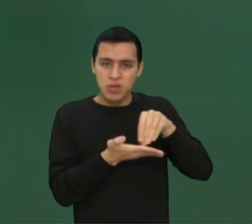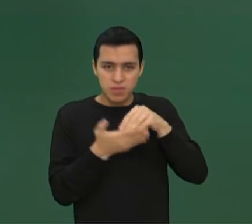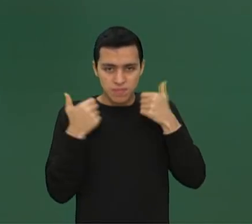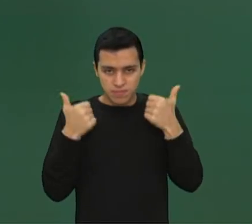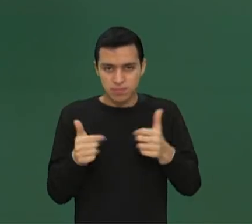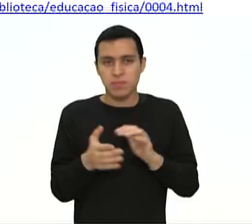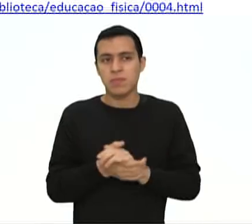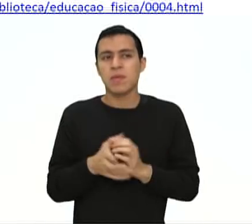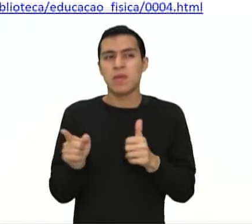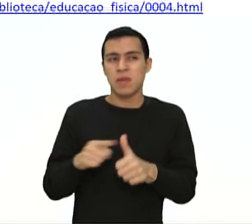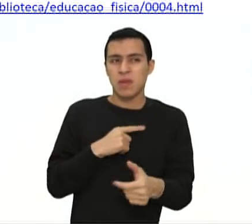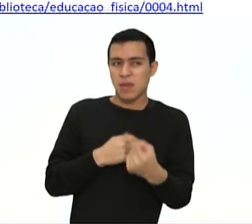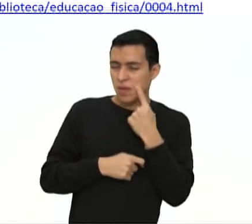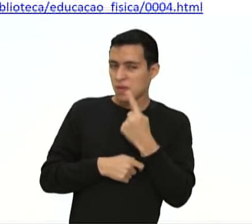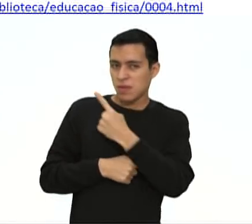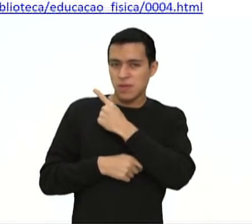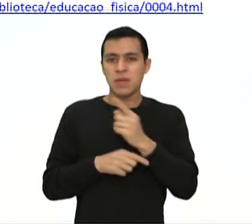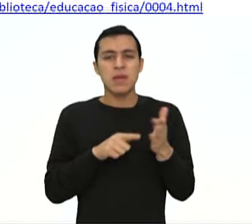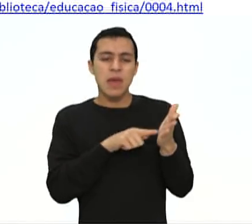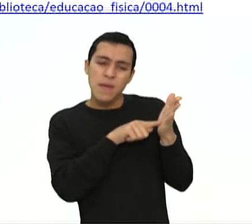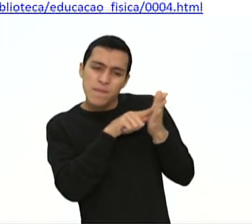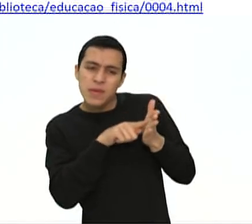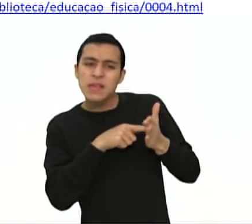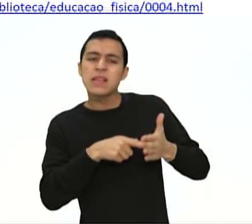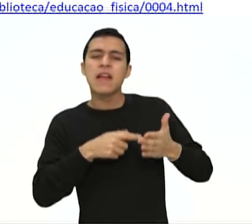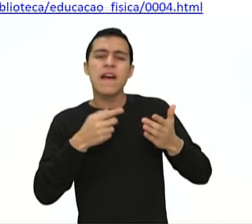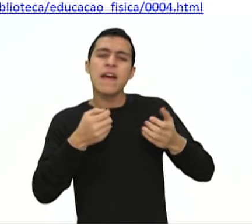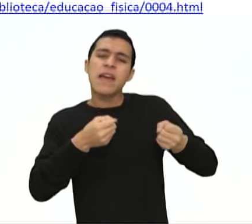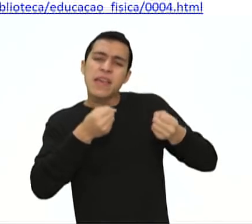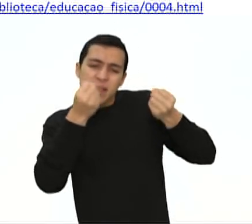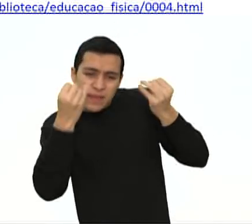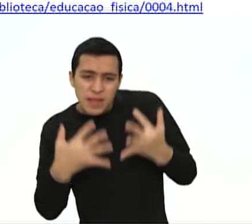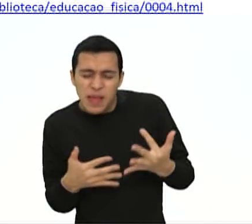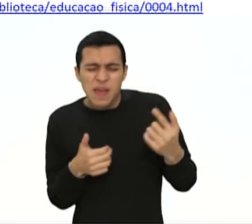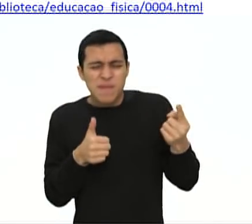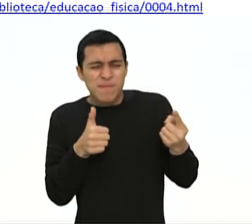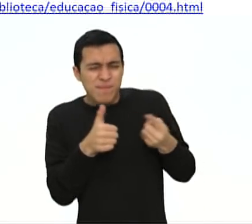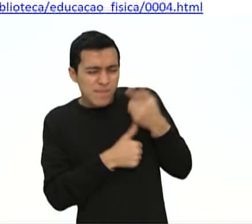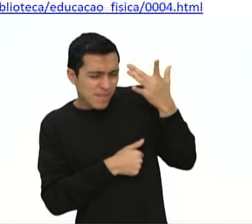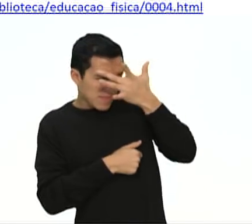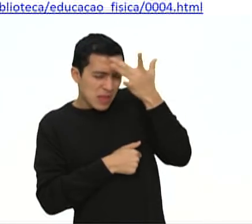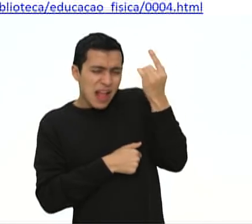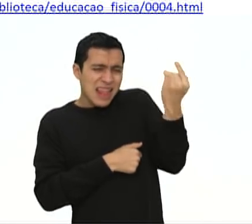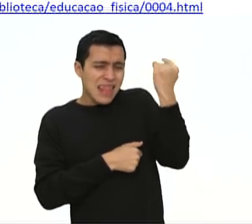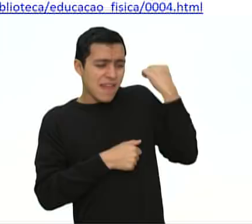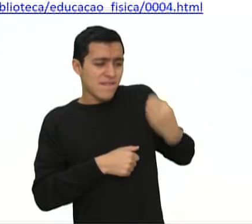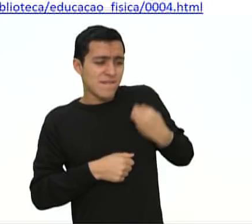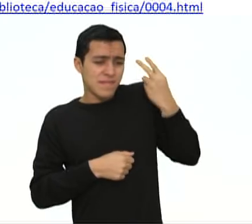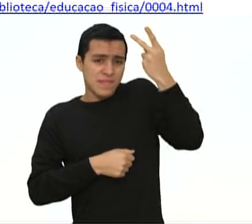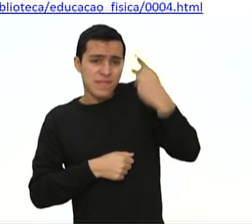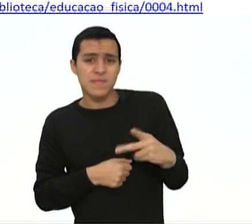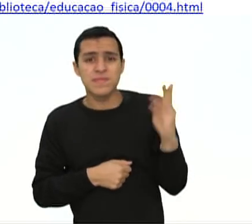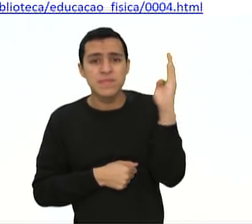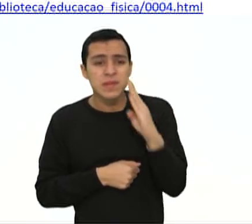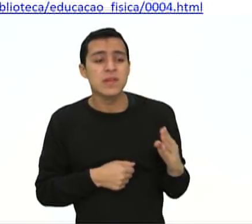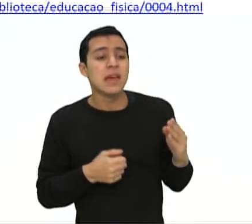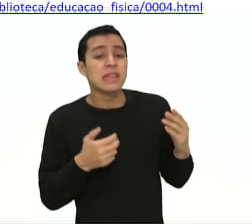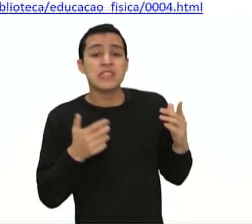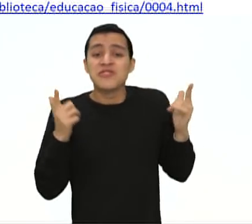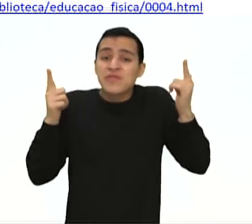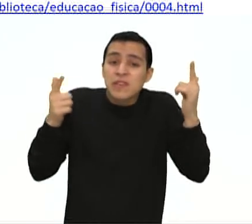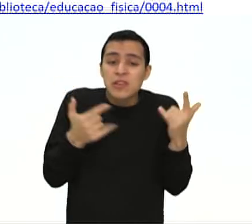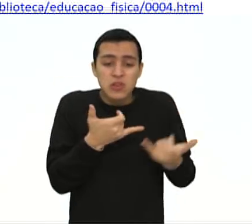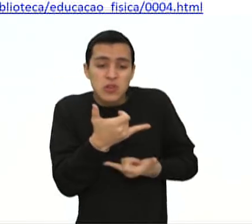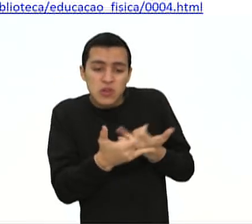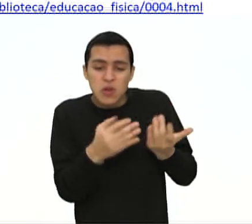O primeiro lá. Pesquisa revela que os primeiros habitantes do Brasil se divertiam com jogos de estratégia,